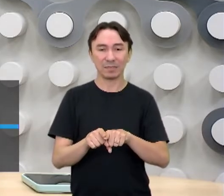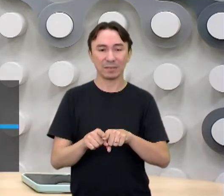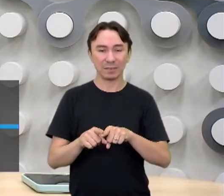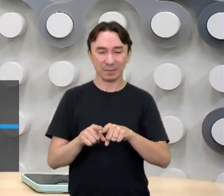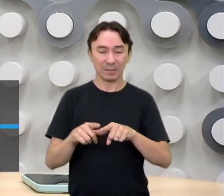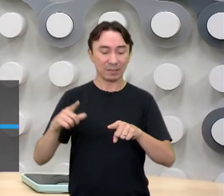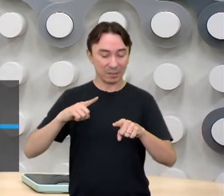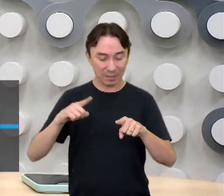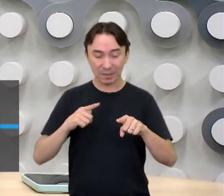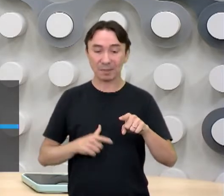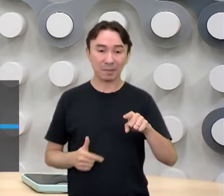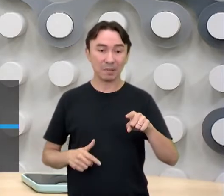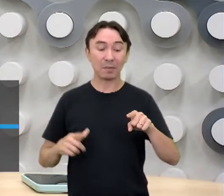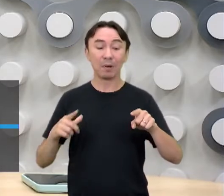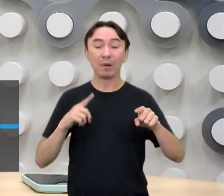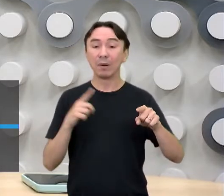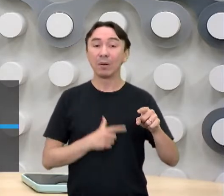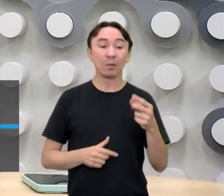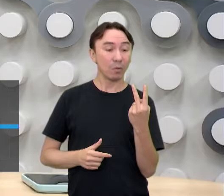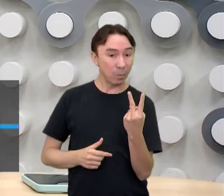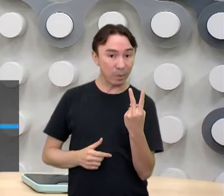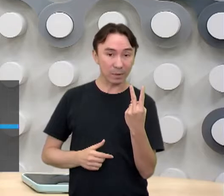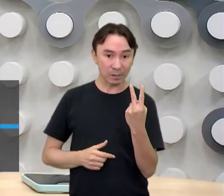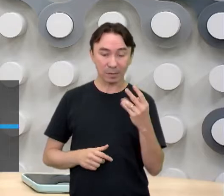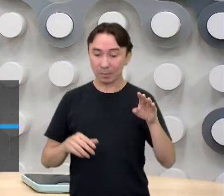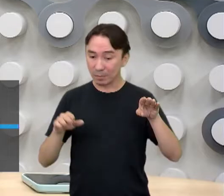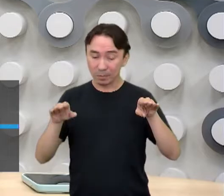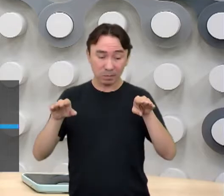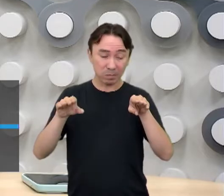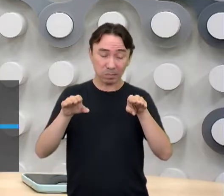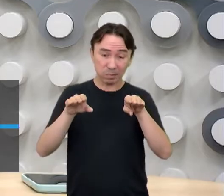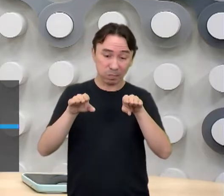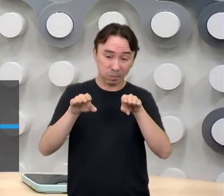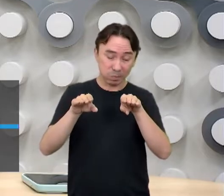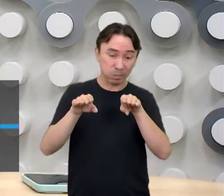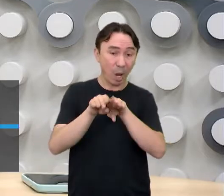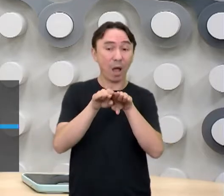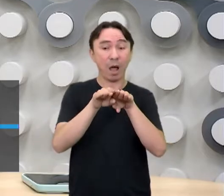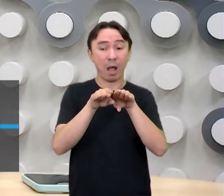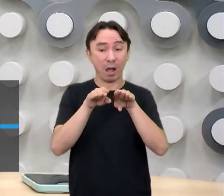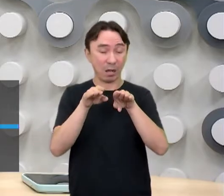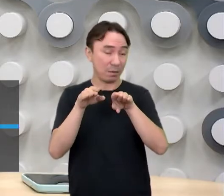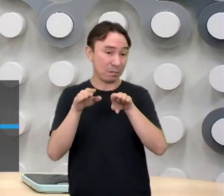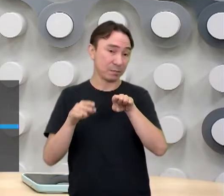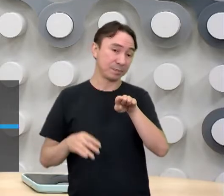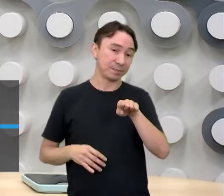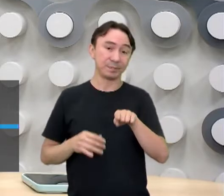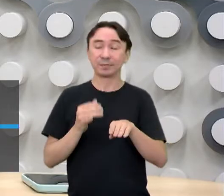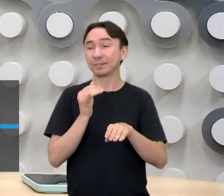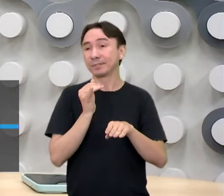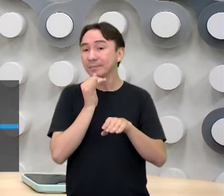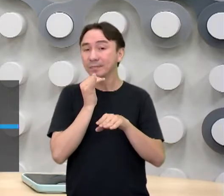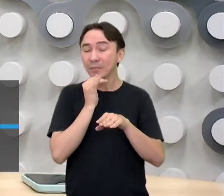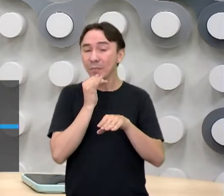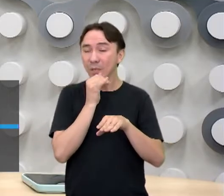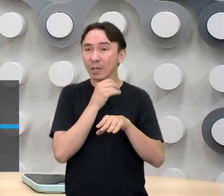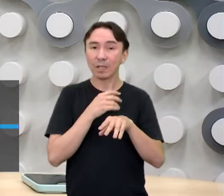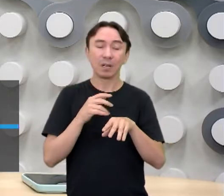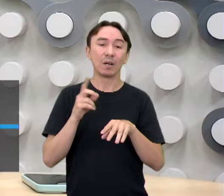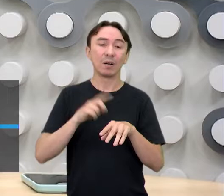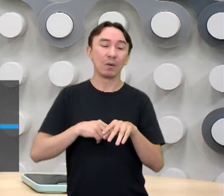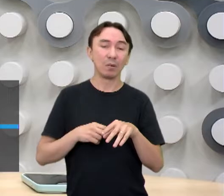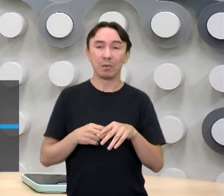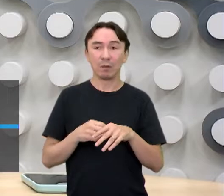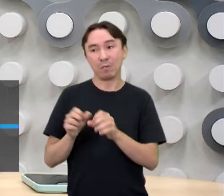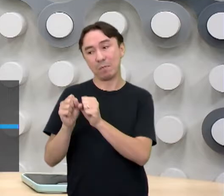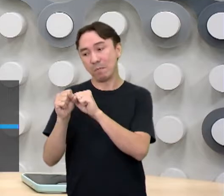duas placas se colidem, né? E logicamente uma placa que for superior à outra, né, e aí vai